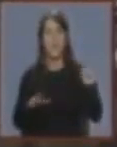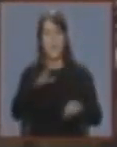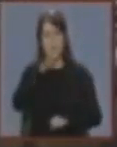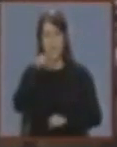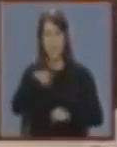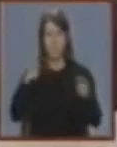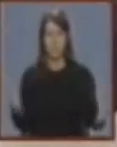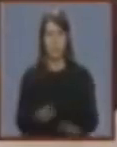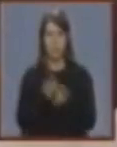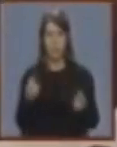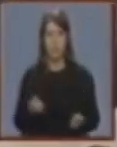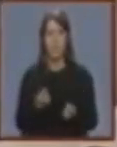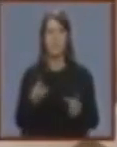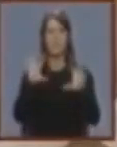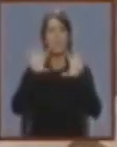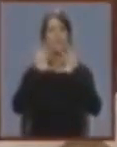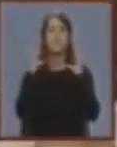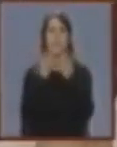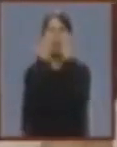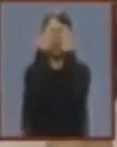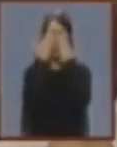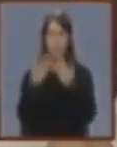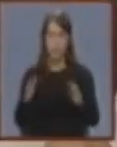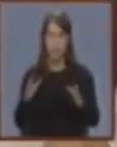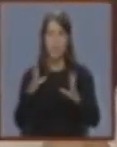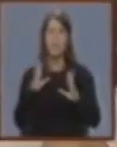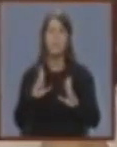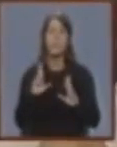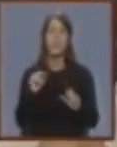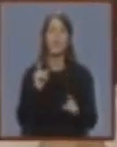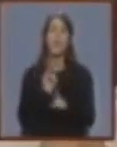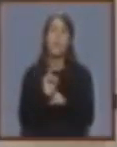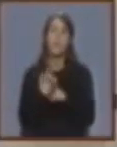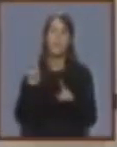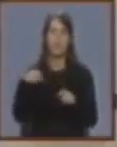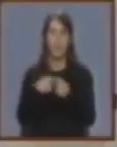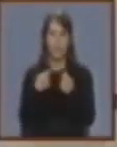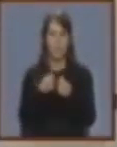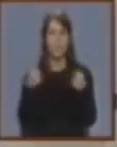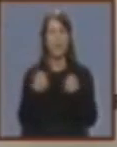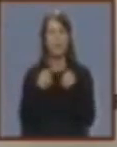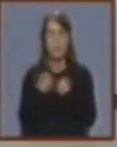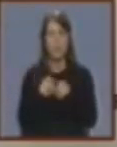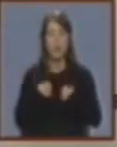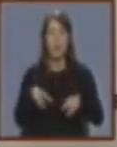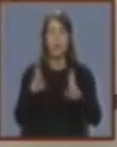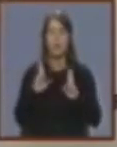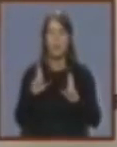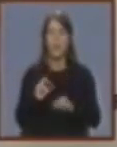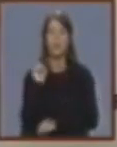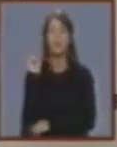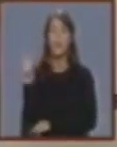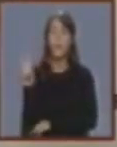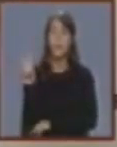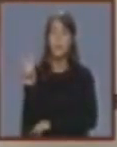campanha por um clima democrático e espera o mesmo do principal partido da oposição. Espero, porém, que o